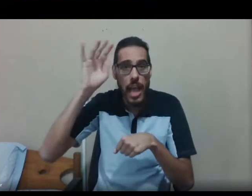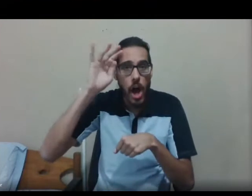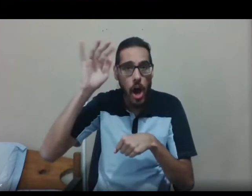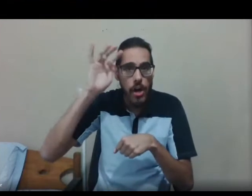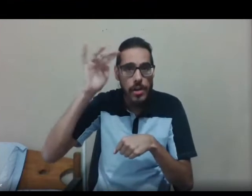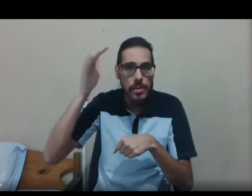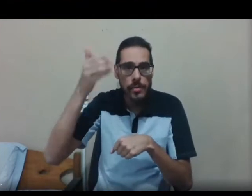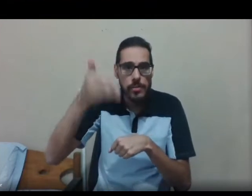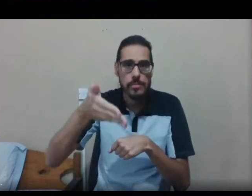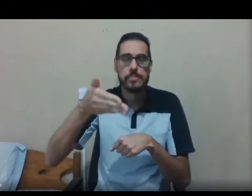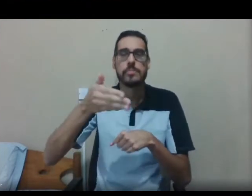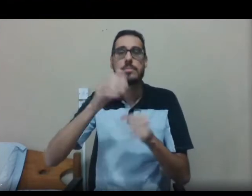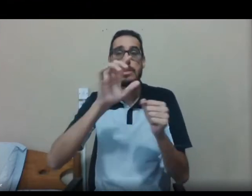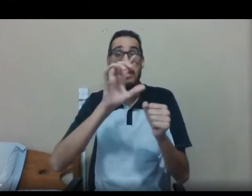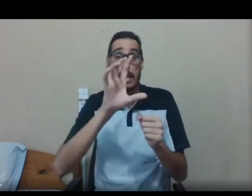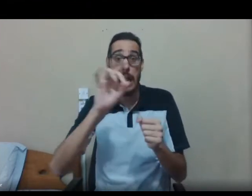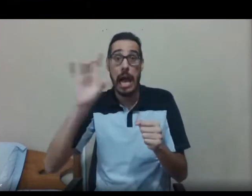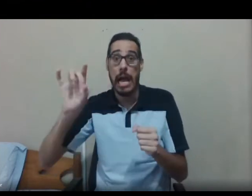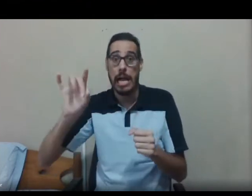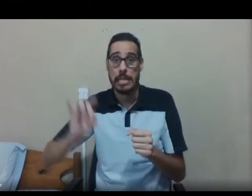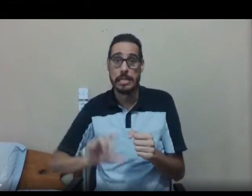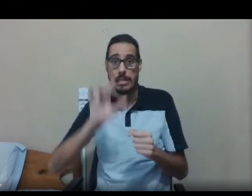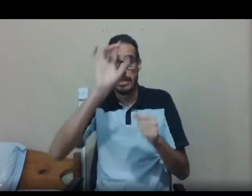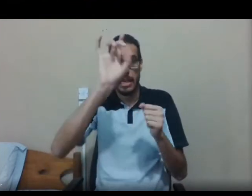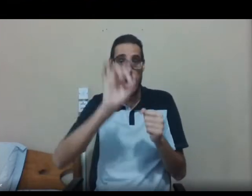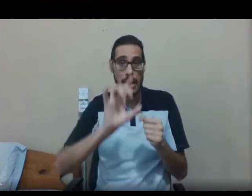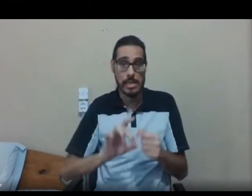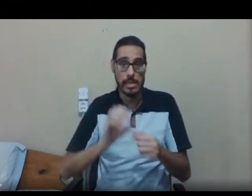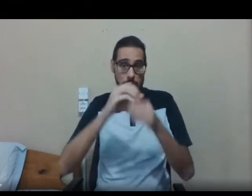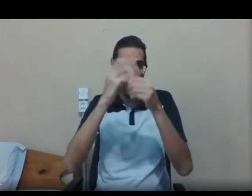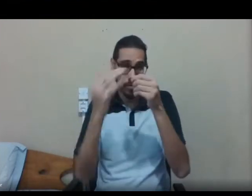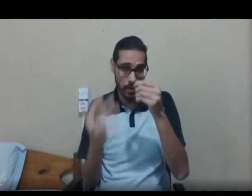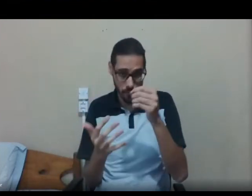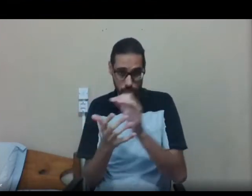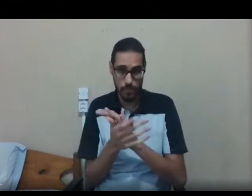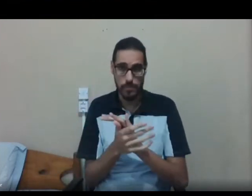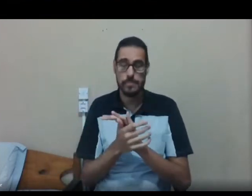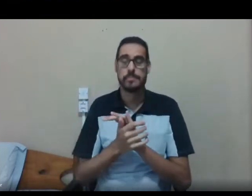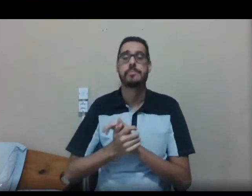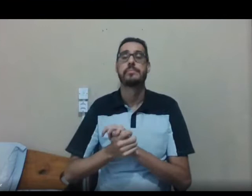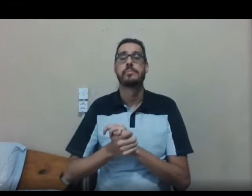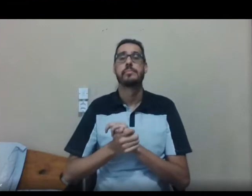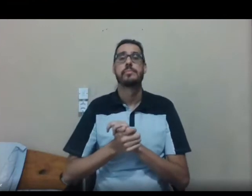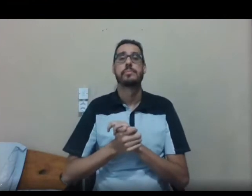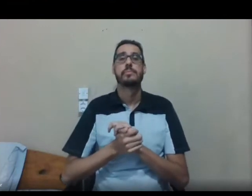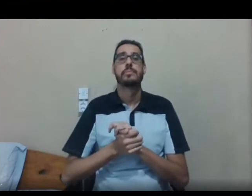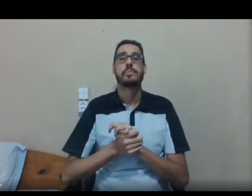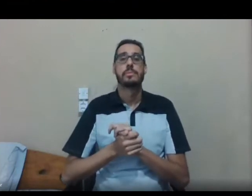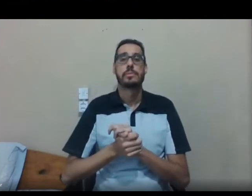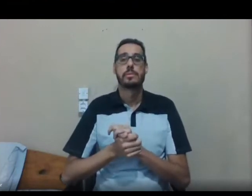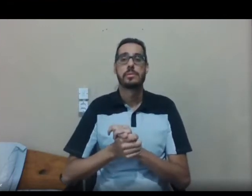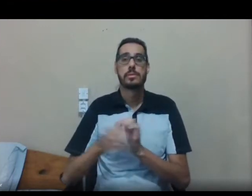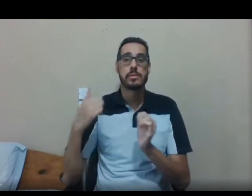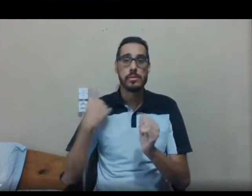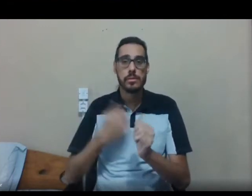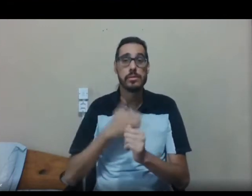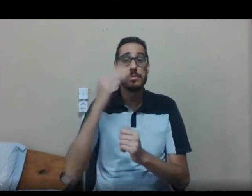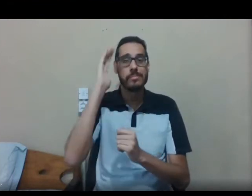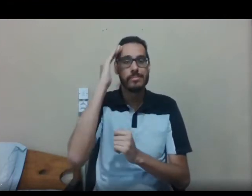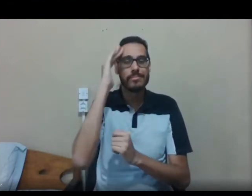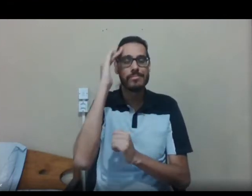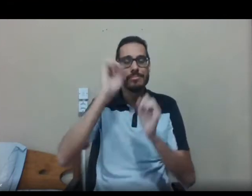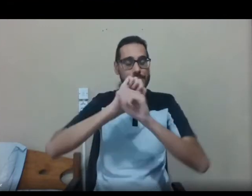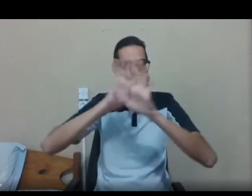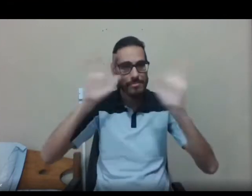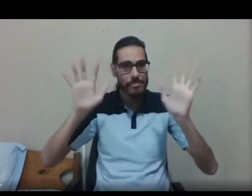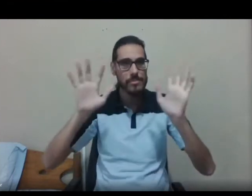professor, o que eu vou mobilizar enquanto docente para propiciar a aprendizagem desse estudante, não é? Então, pensando